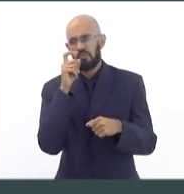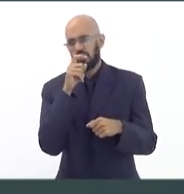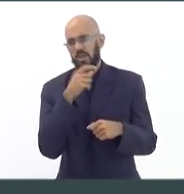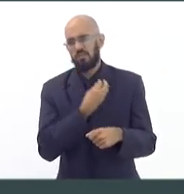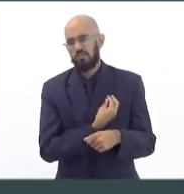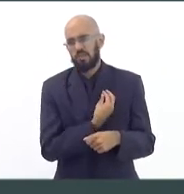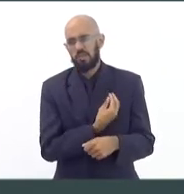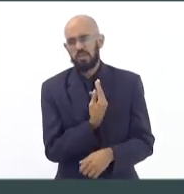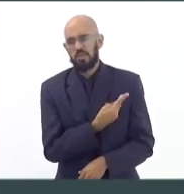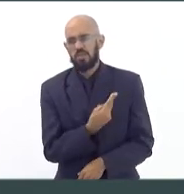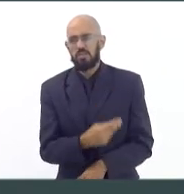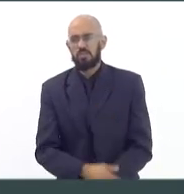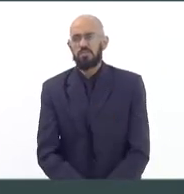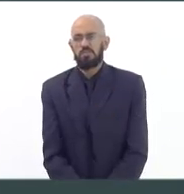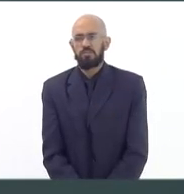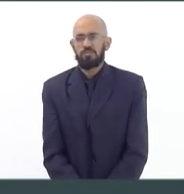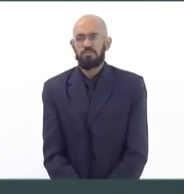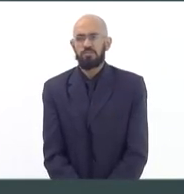deles